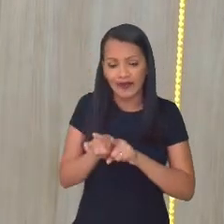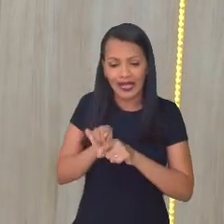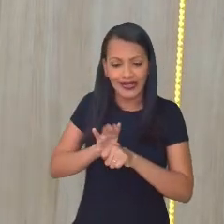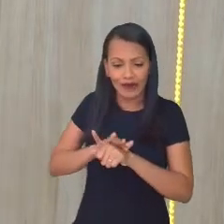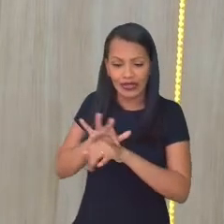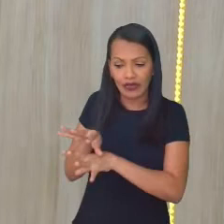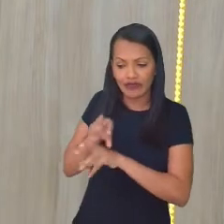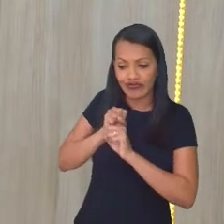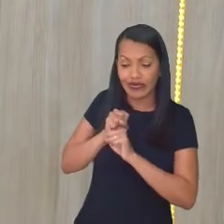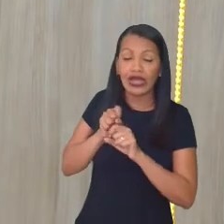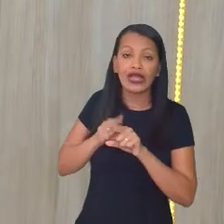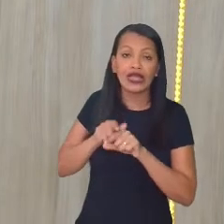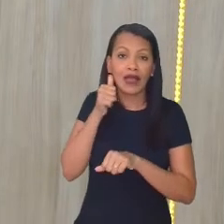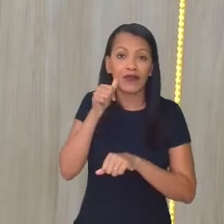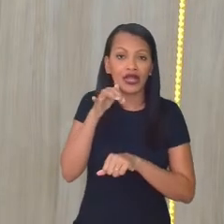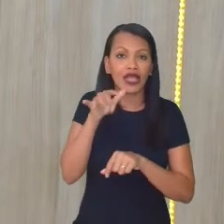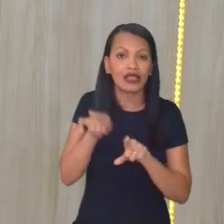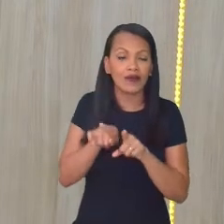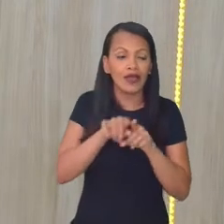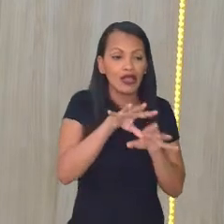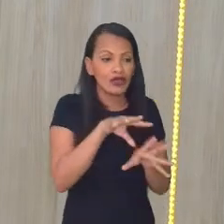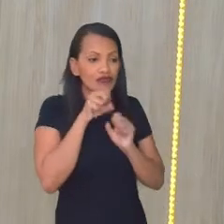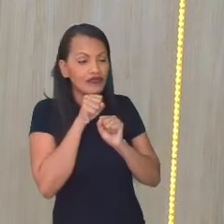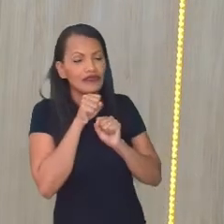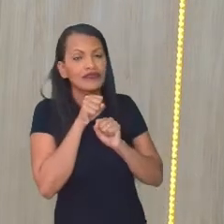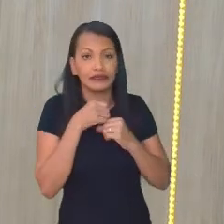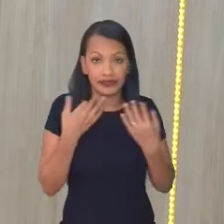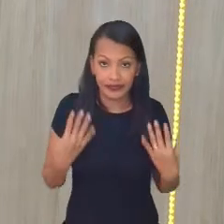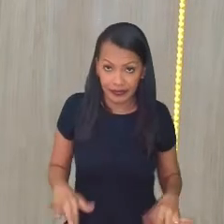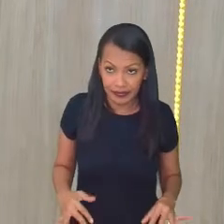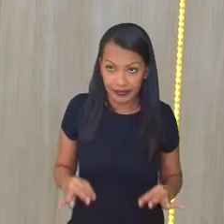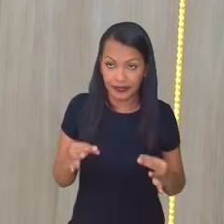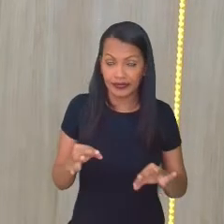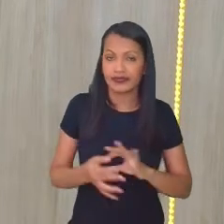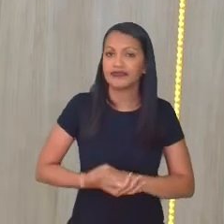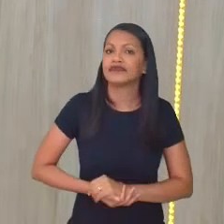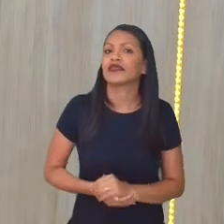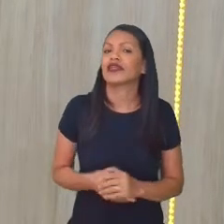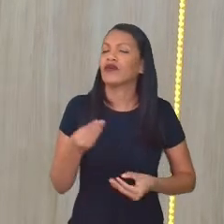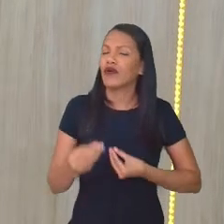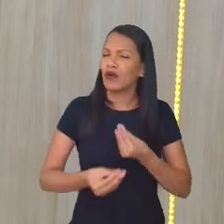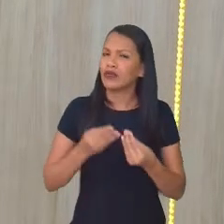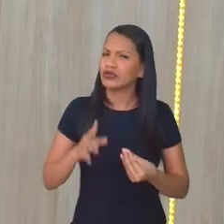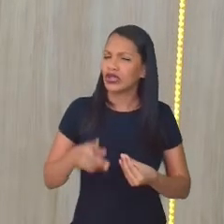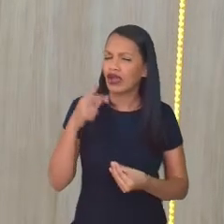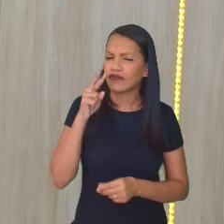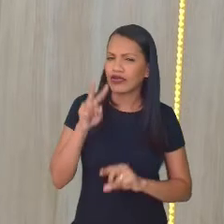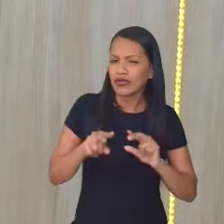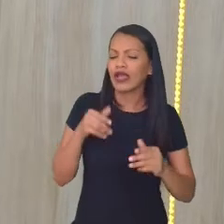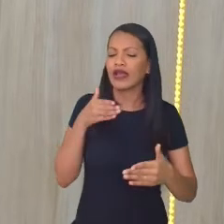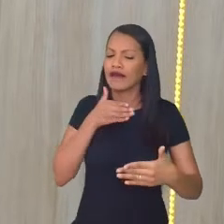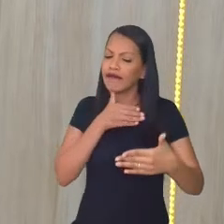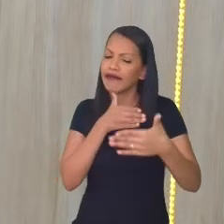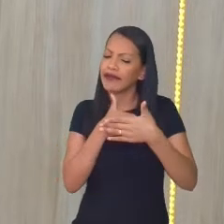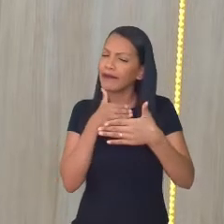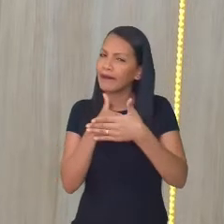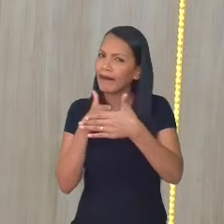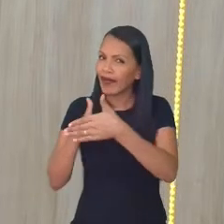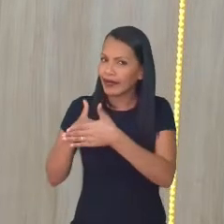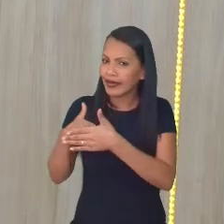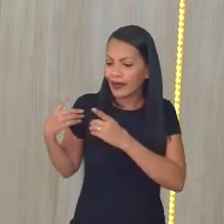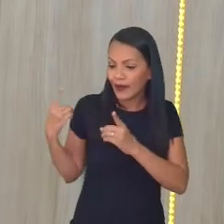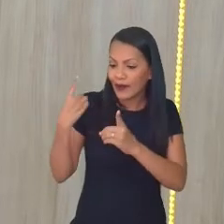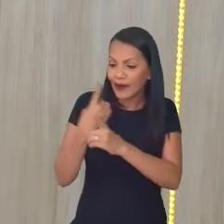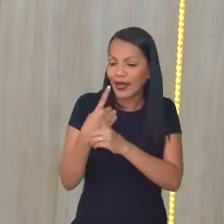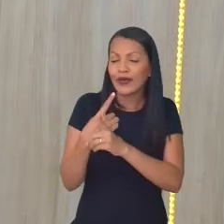ser contaminada com outras infecções sexualmente transmissíveis. E como vemos, vai impedir realmente o encontro